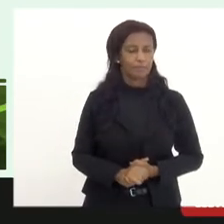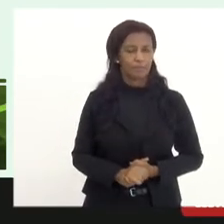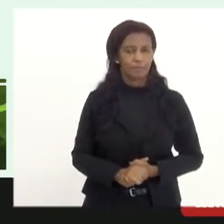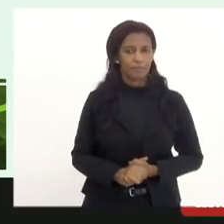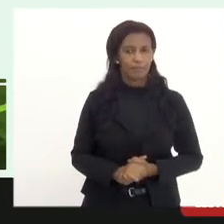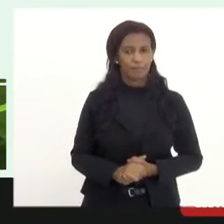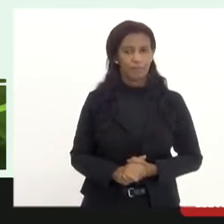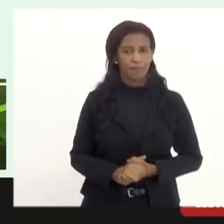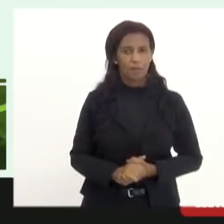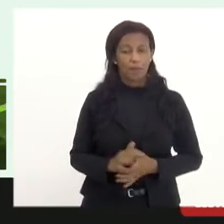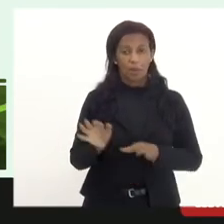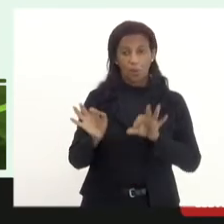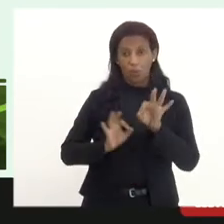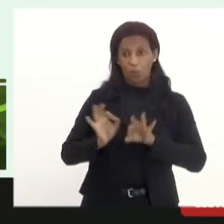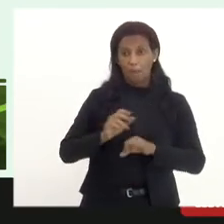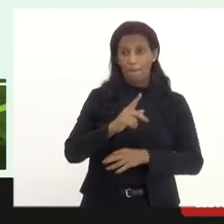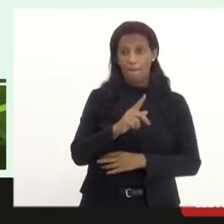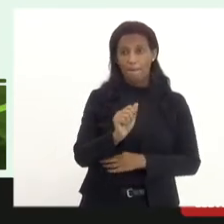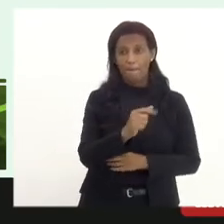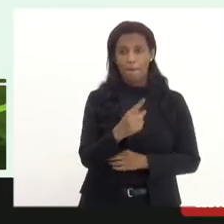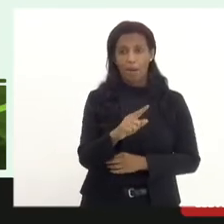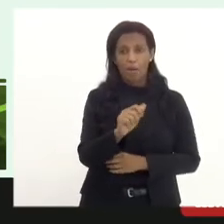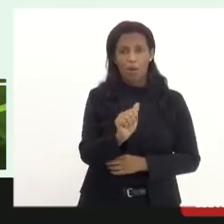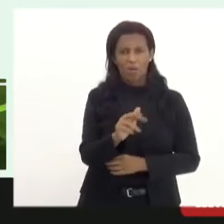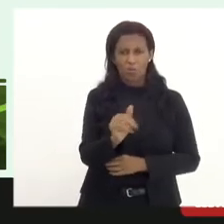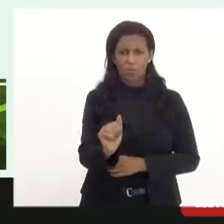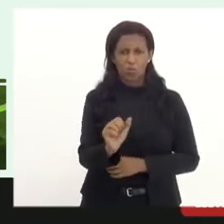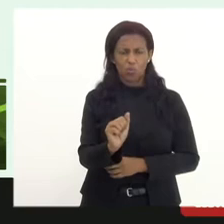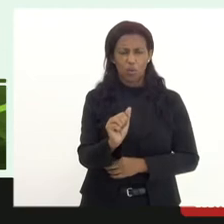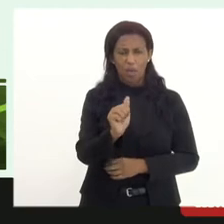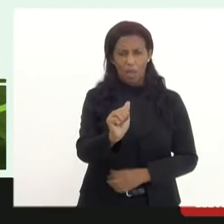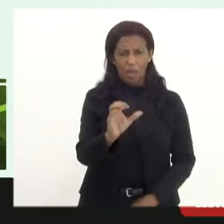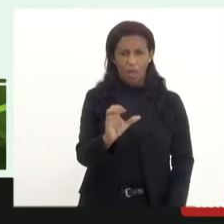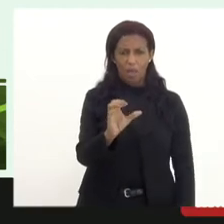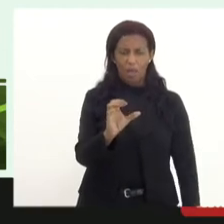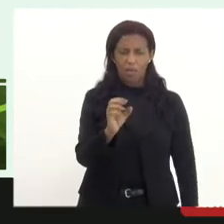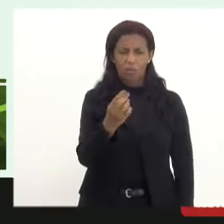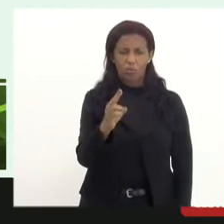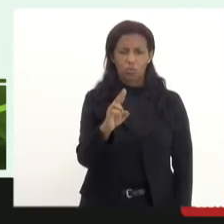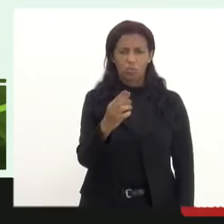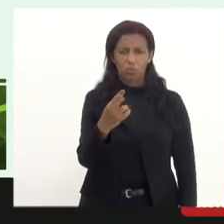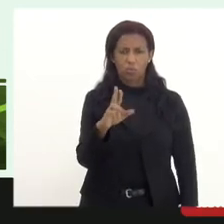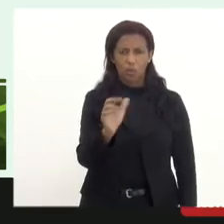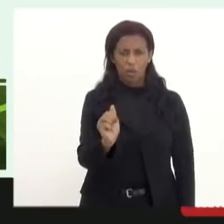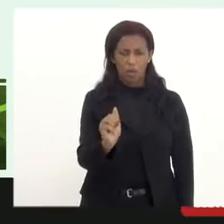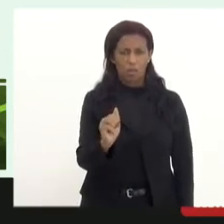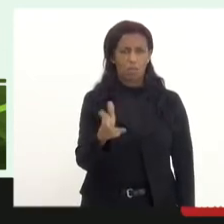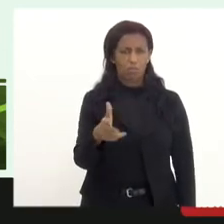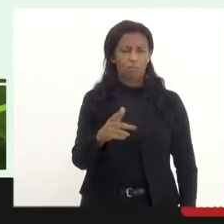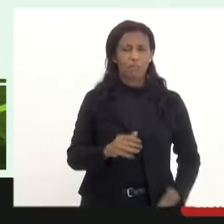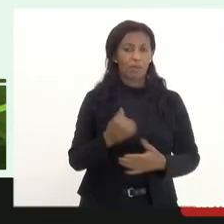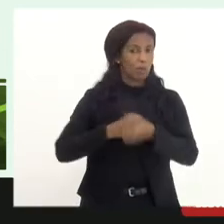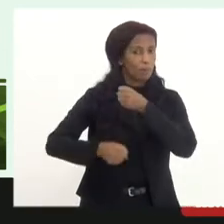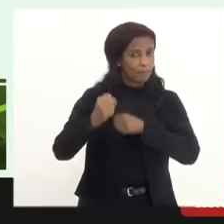O projeto de Pão de Açúcar é um projeto muito especial para a Equinor. No ano passado, tivemos um